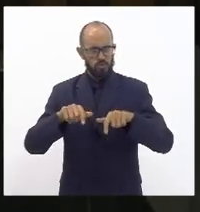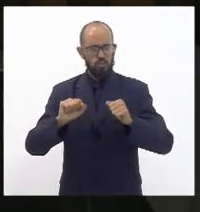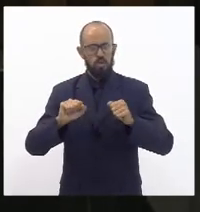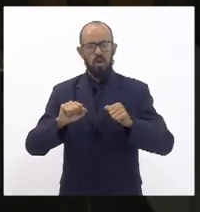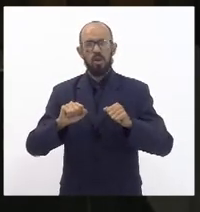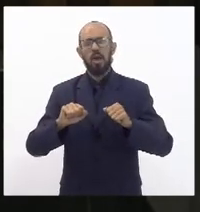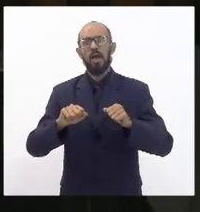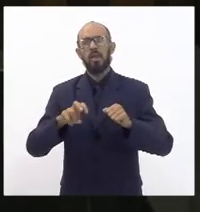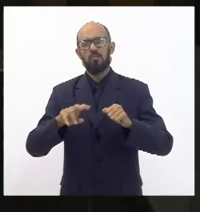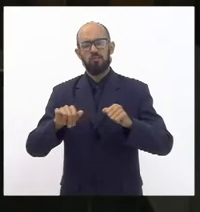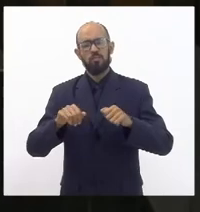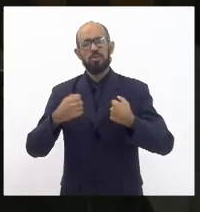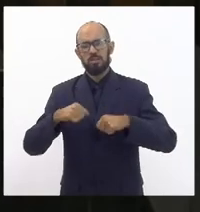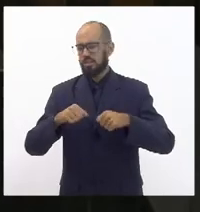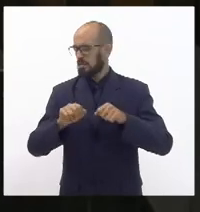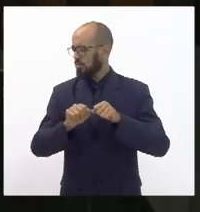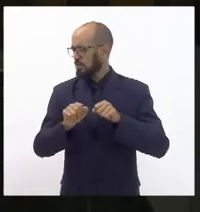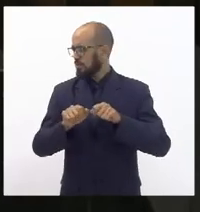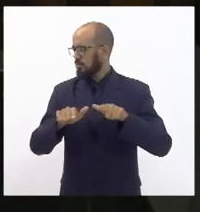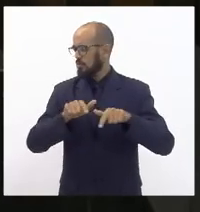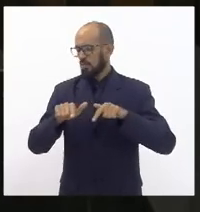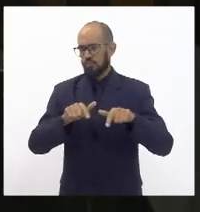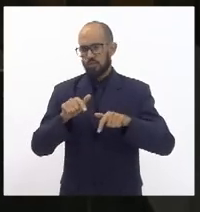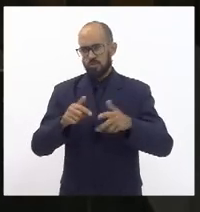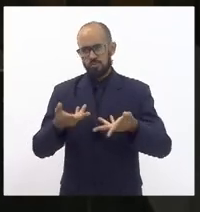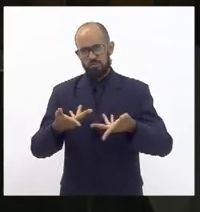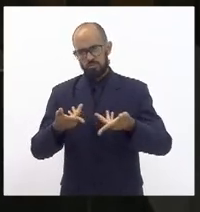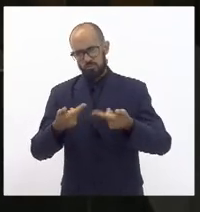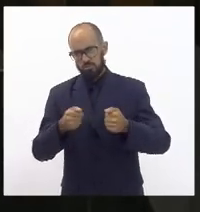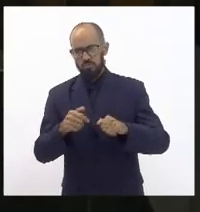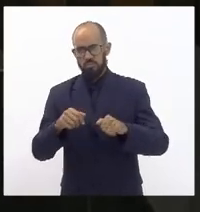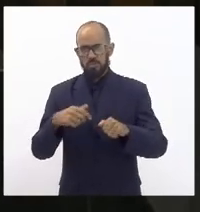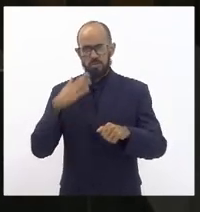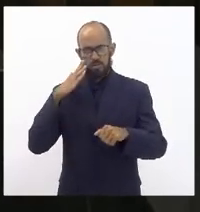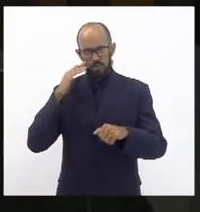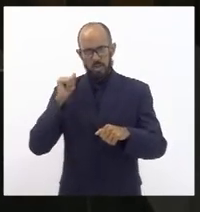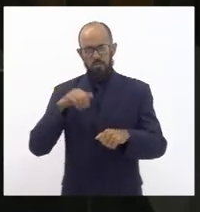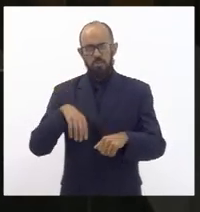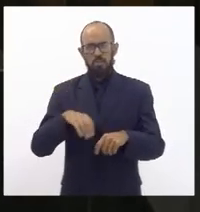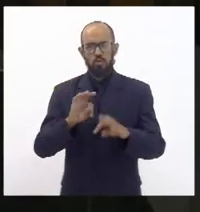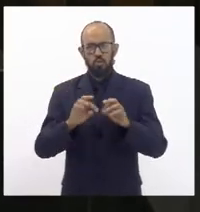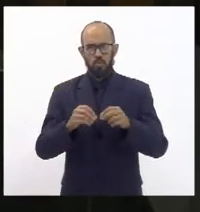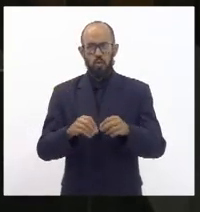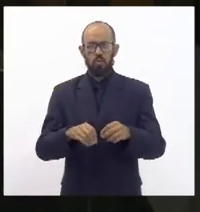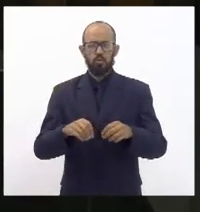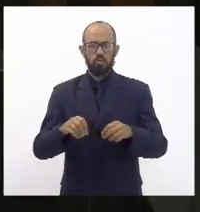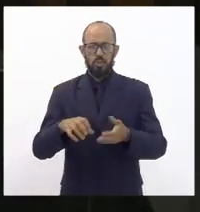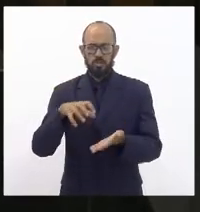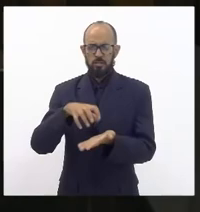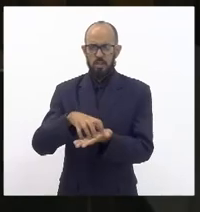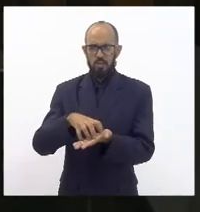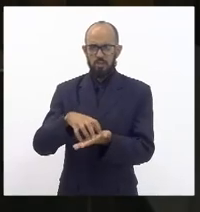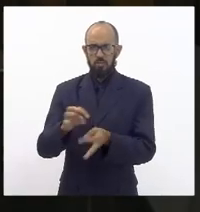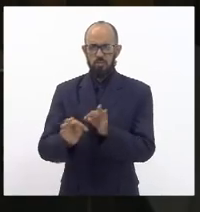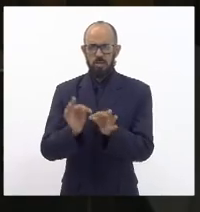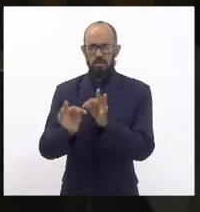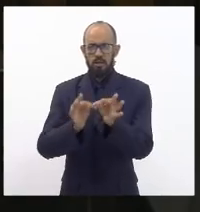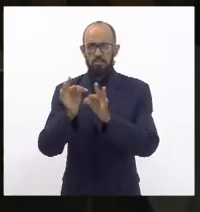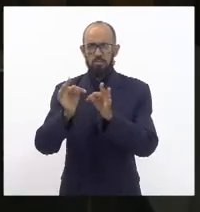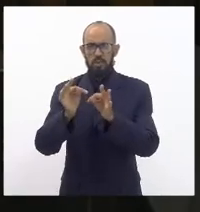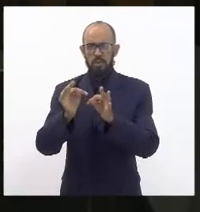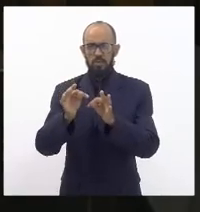deve prestar um serviço de excelência a gente sabe que todas as sete da Água de Niterói tem problemas aett de